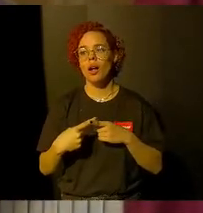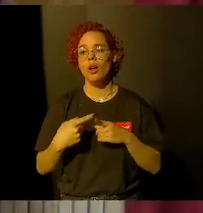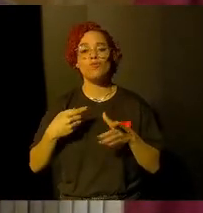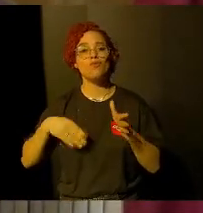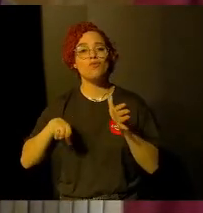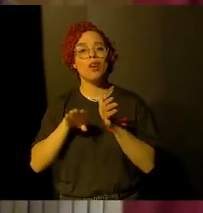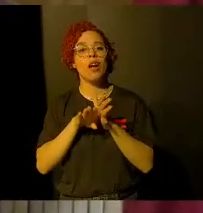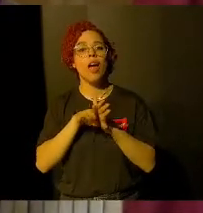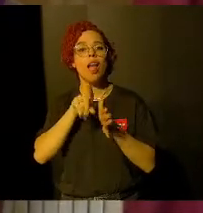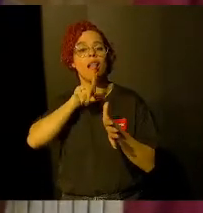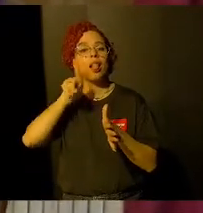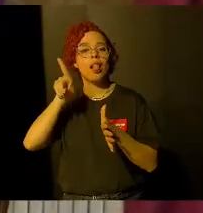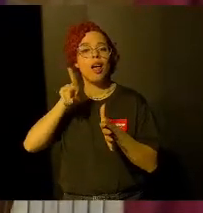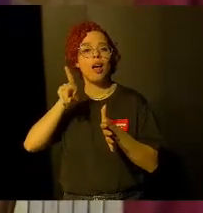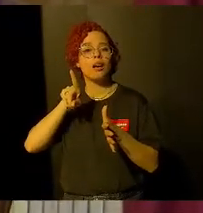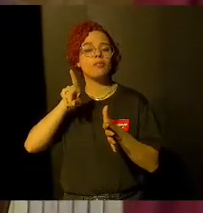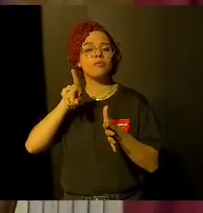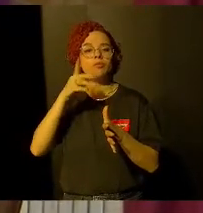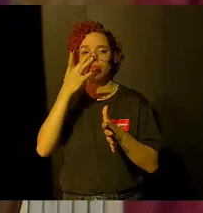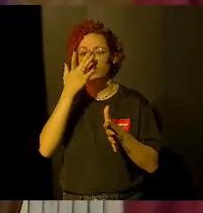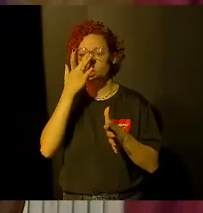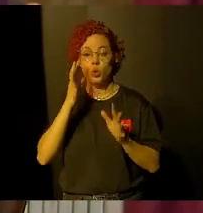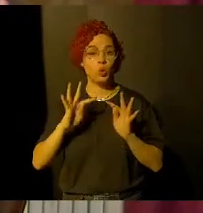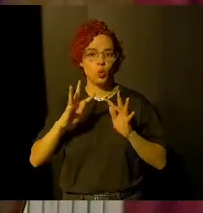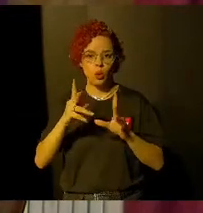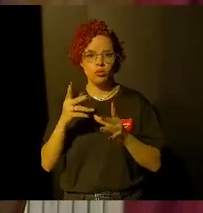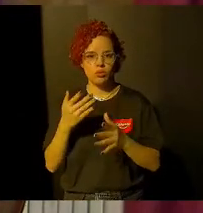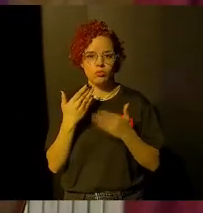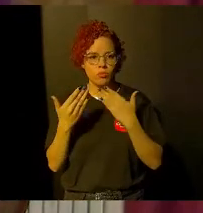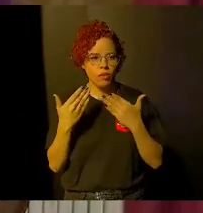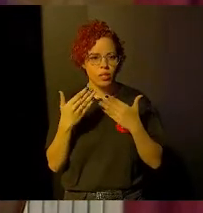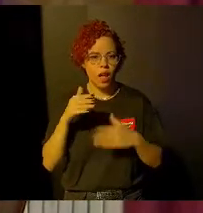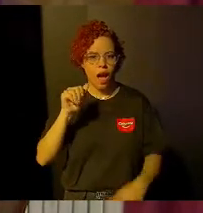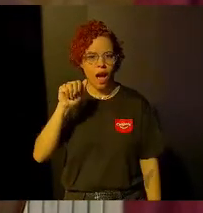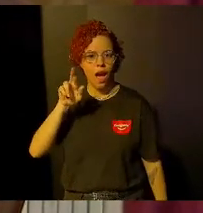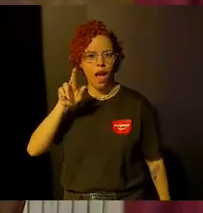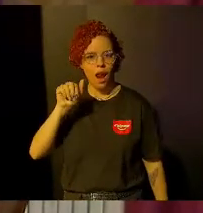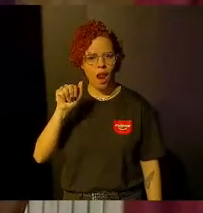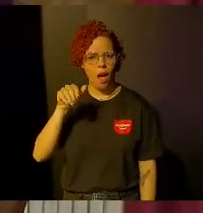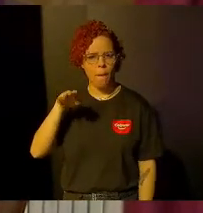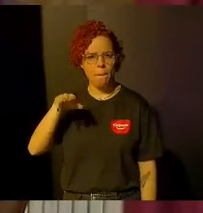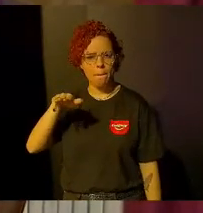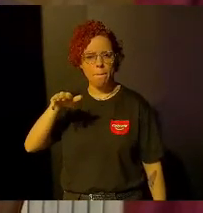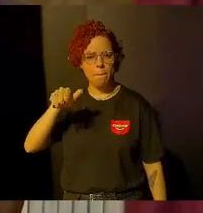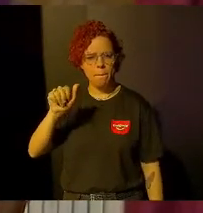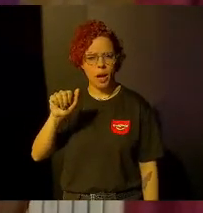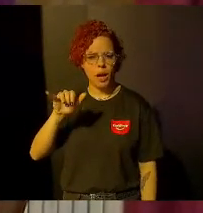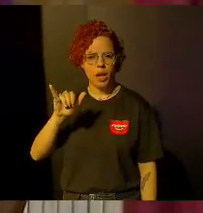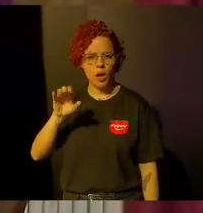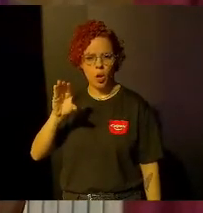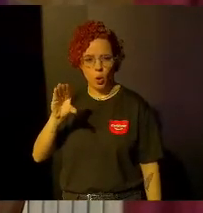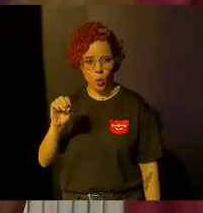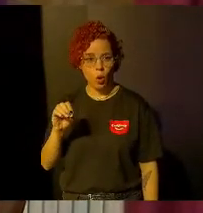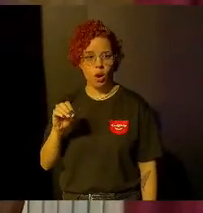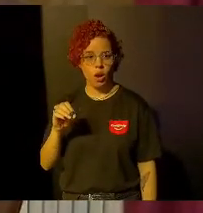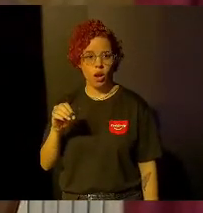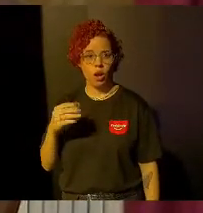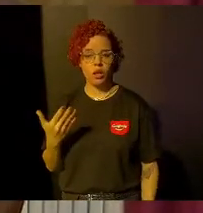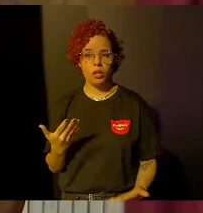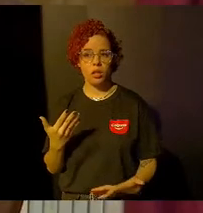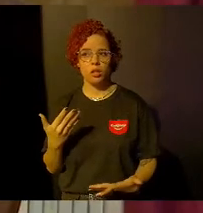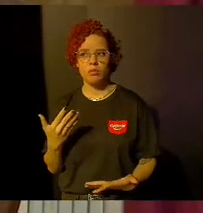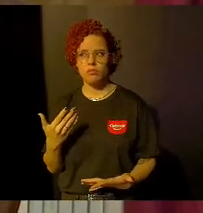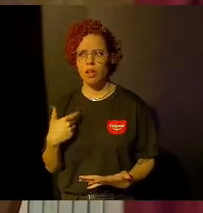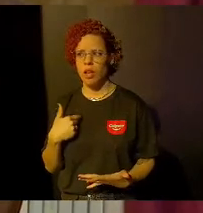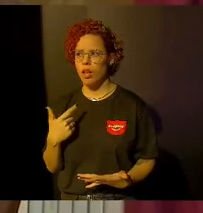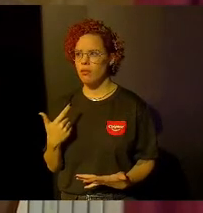a Etiópia e todo mundo conversava comigo em Américo E aí eu entendi que tem algumas etnias etíopes em que